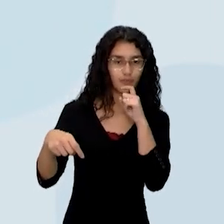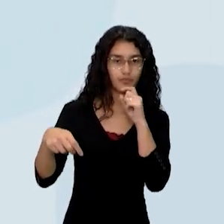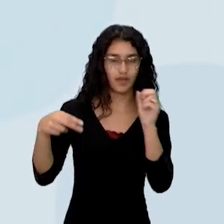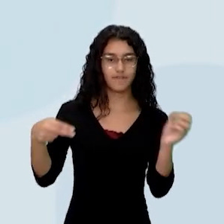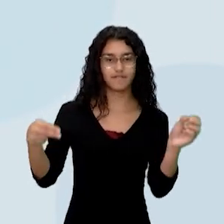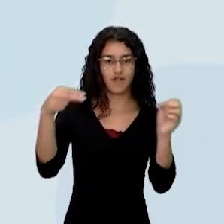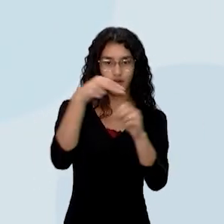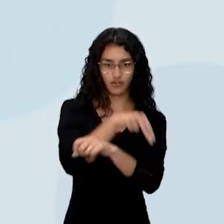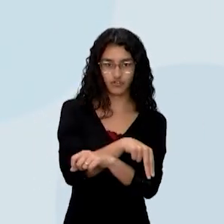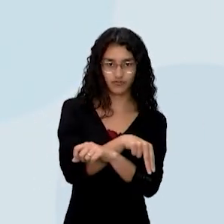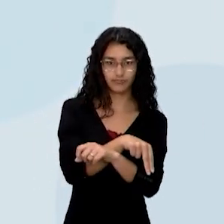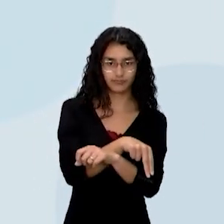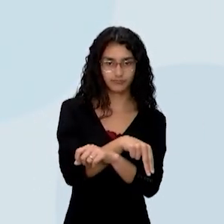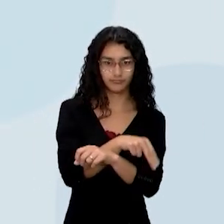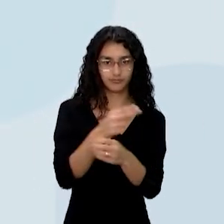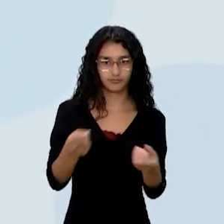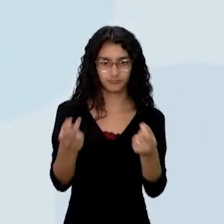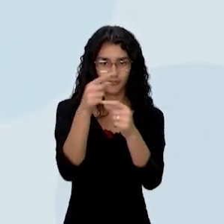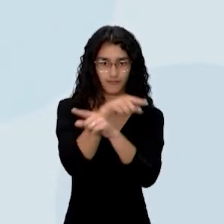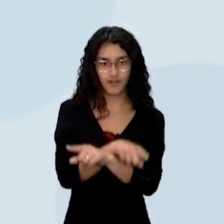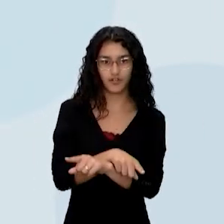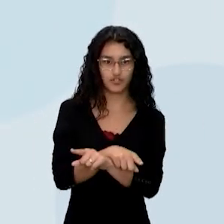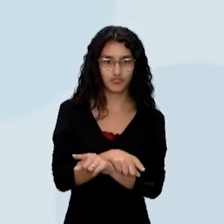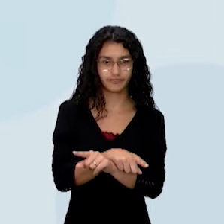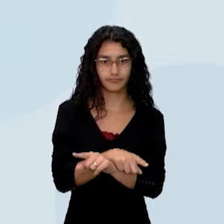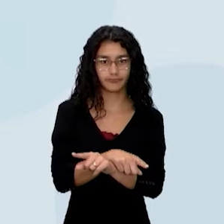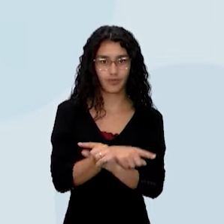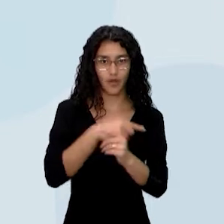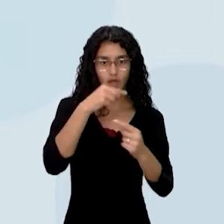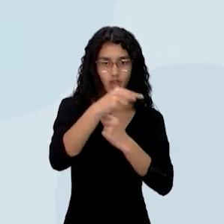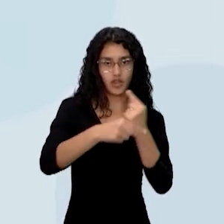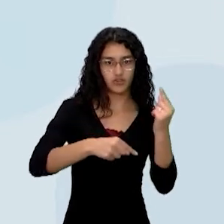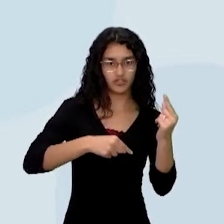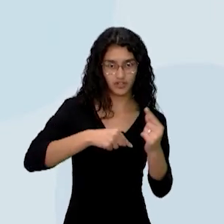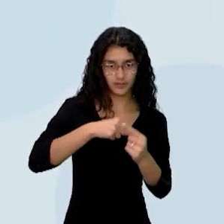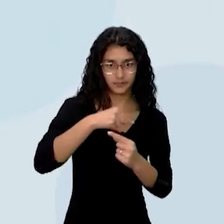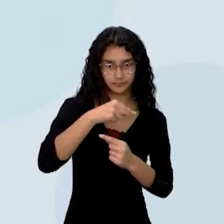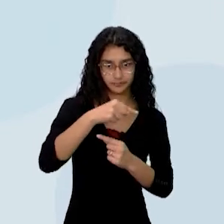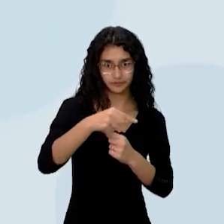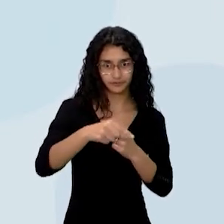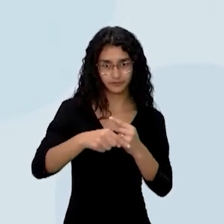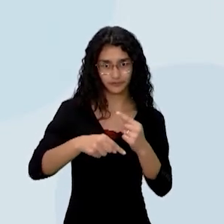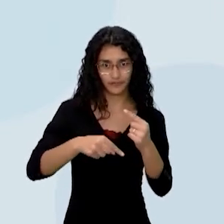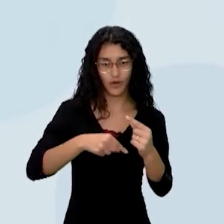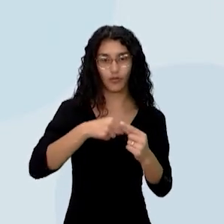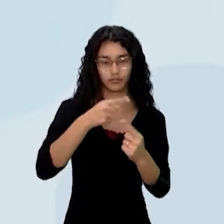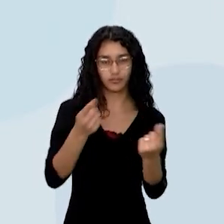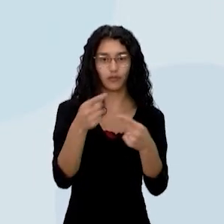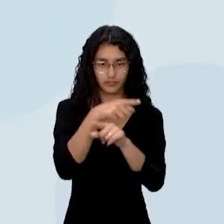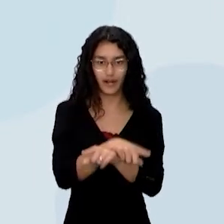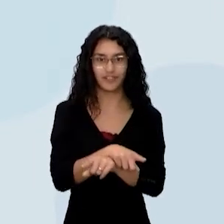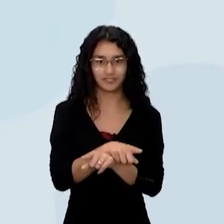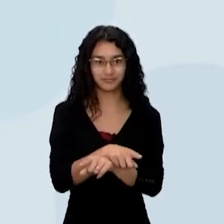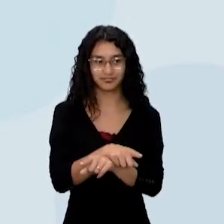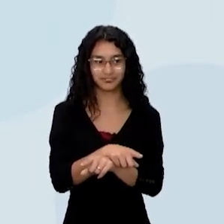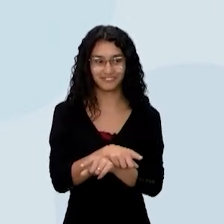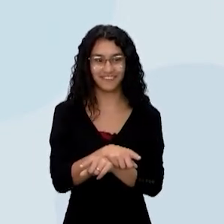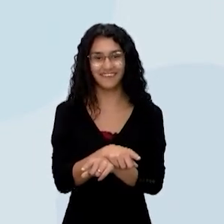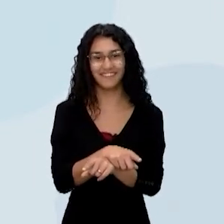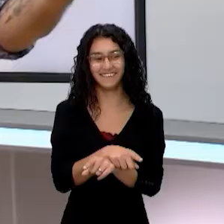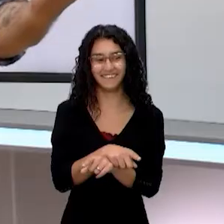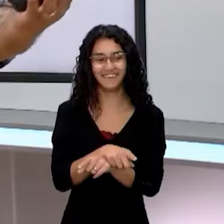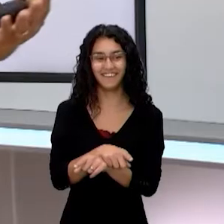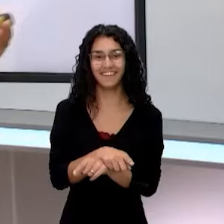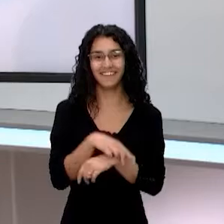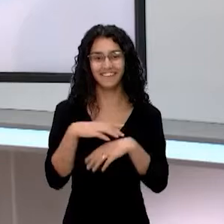né? Depois ele acaba invertendo. Então ele gira no sentido contrário, né? E aí, professor Giba, qual que é